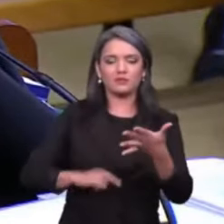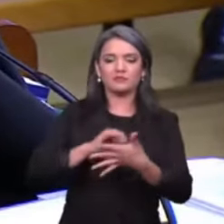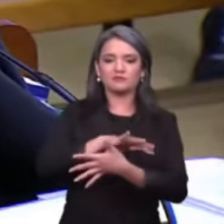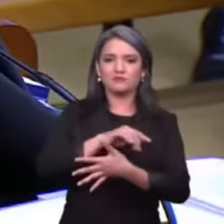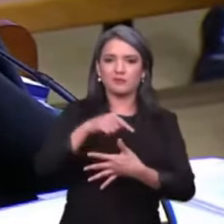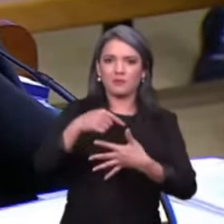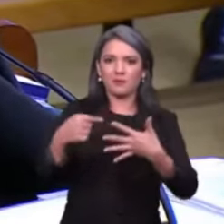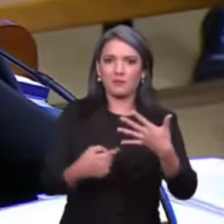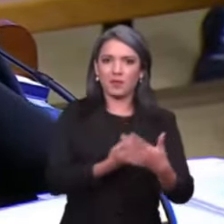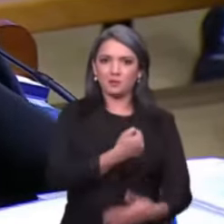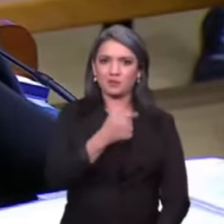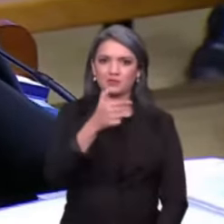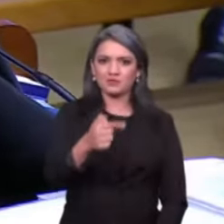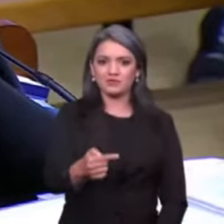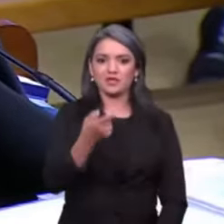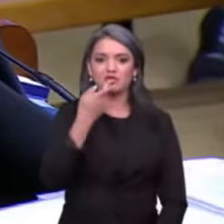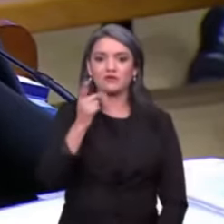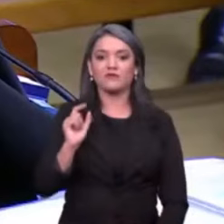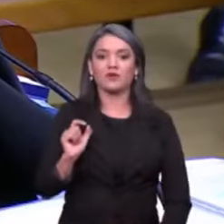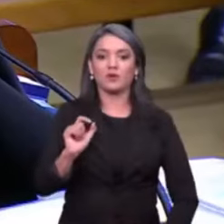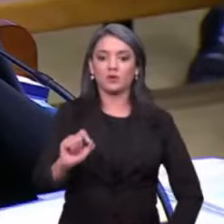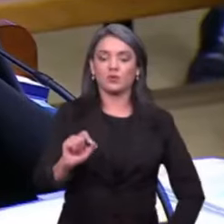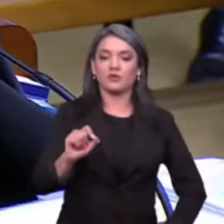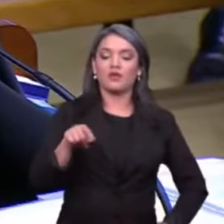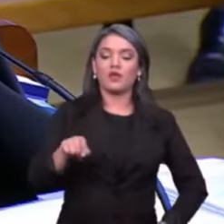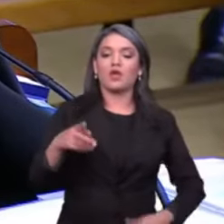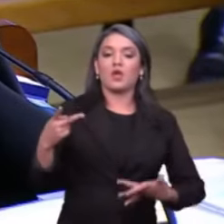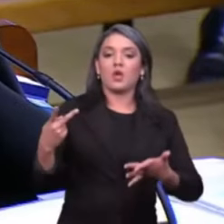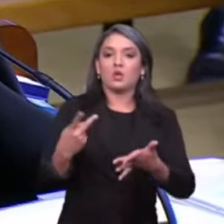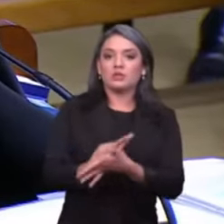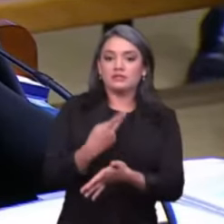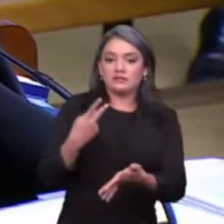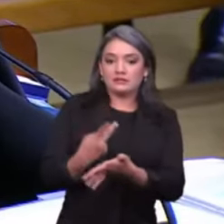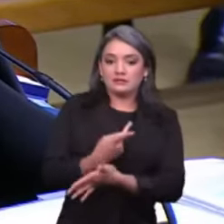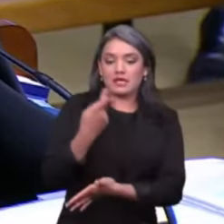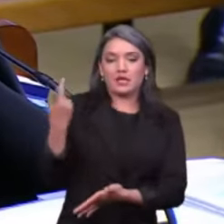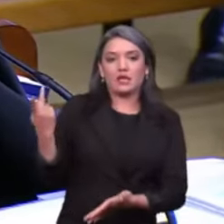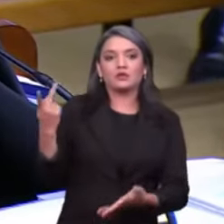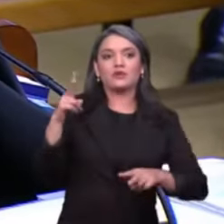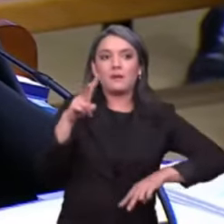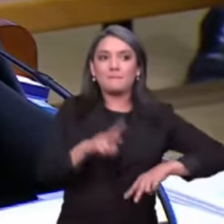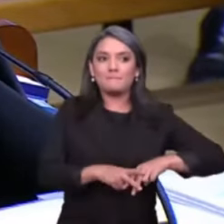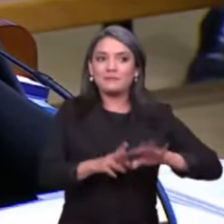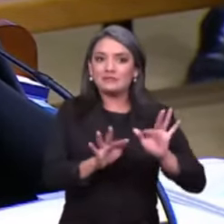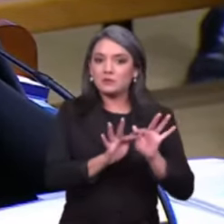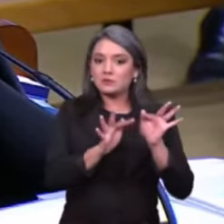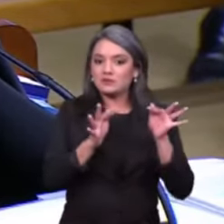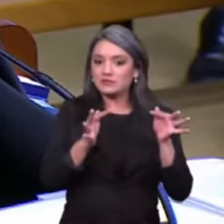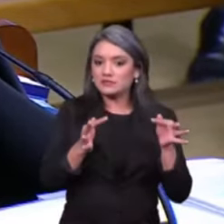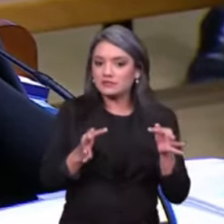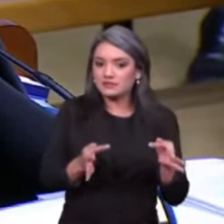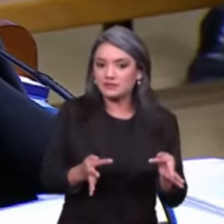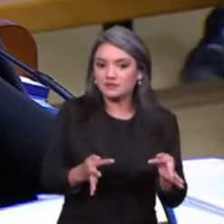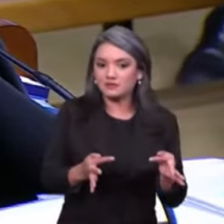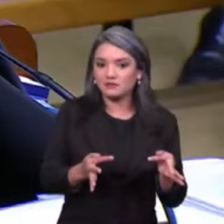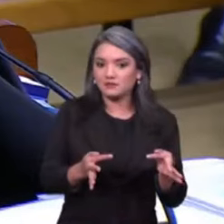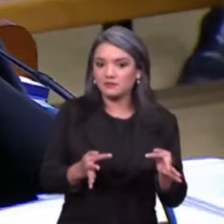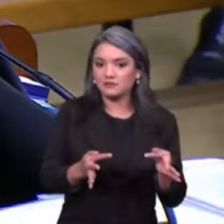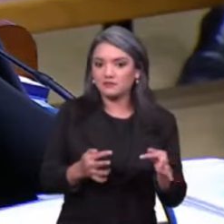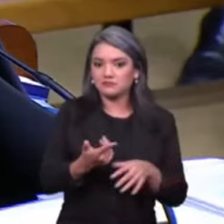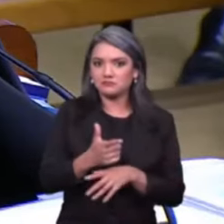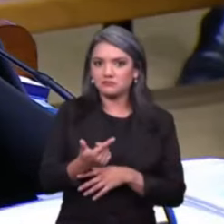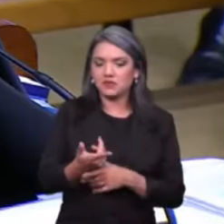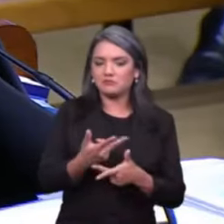ele diz que as contravenções penais puníveis com pena de prisão simples não geram reincidência,